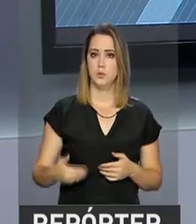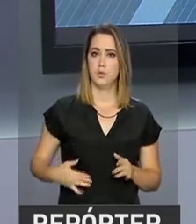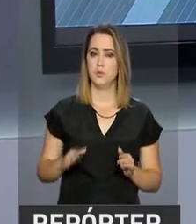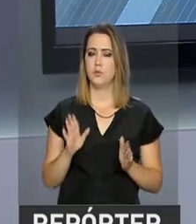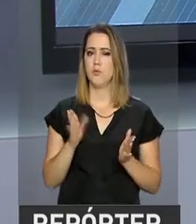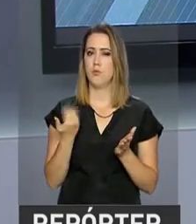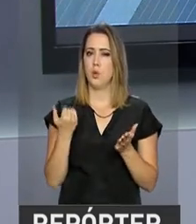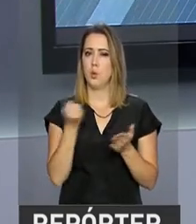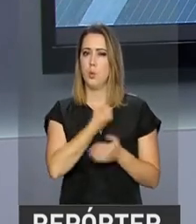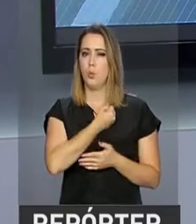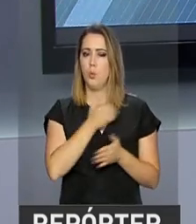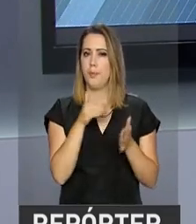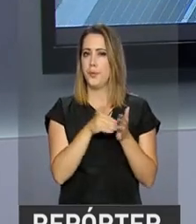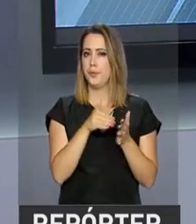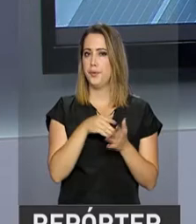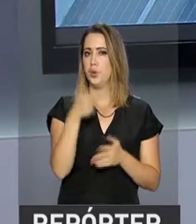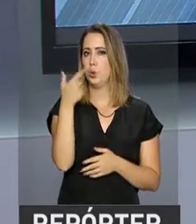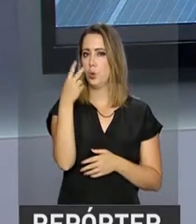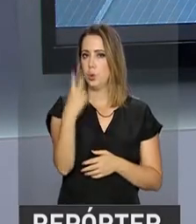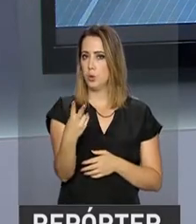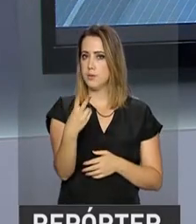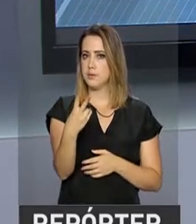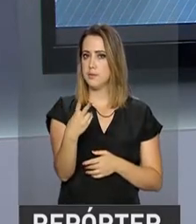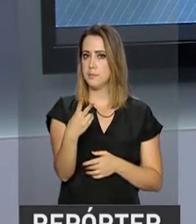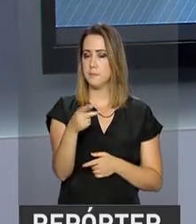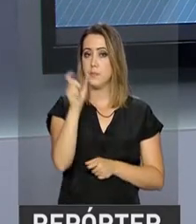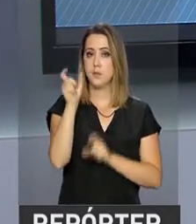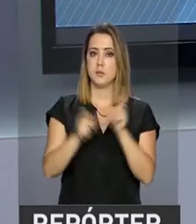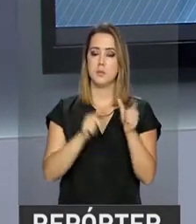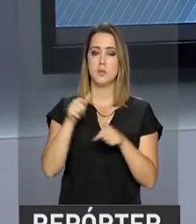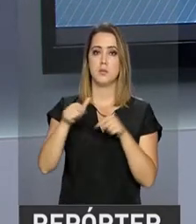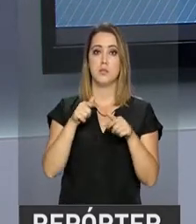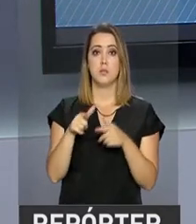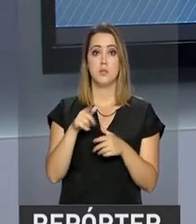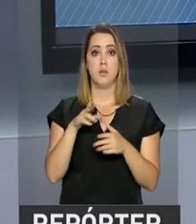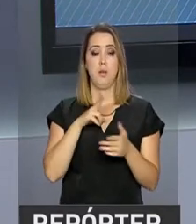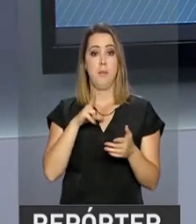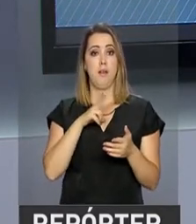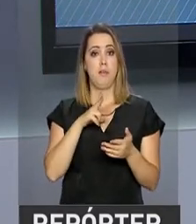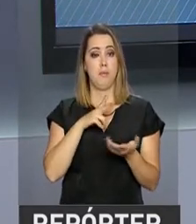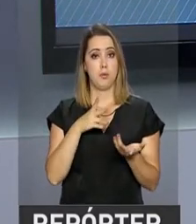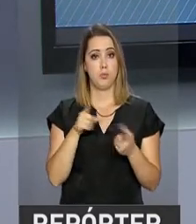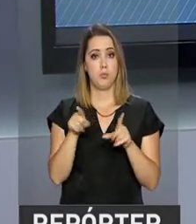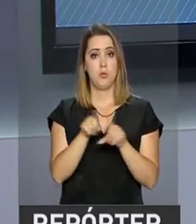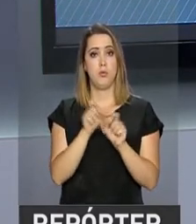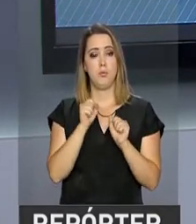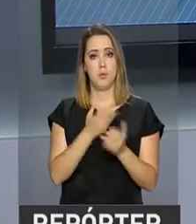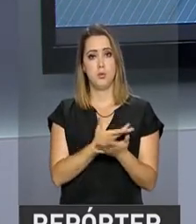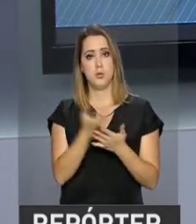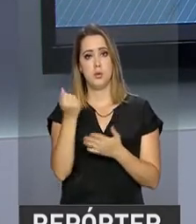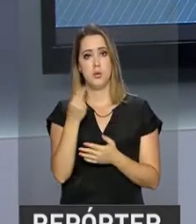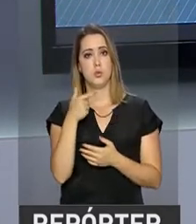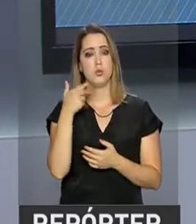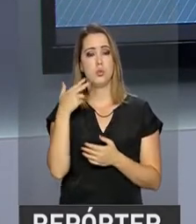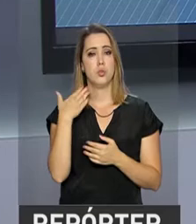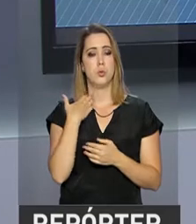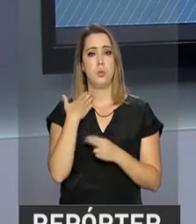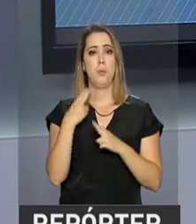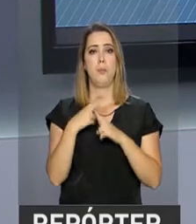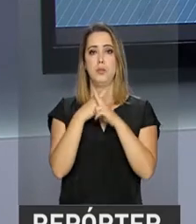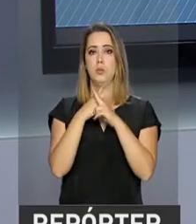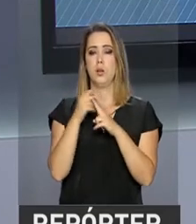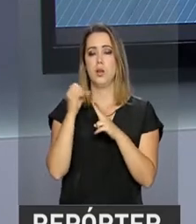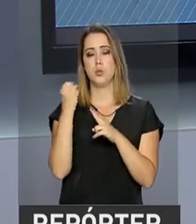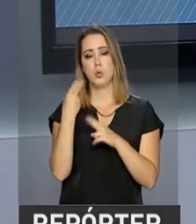final de inscrição 2 os trabalhadores da iniciativa privada poderão retirar o dinheiro em qualquer agência da caixa ou casas lotéricas